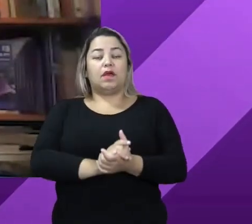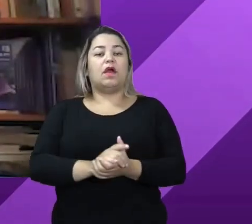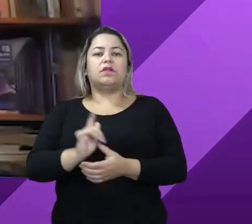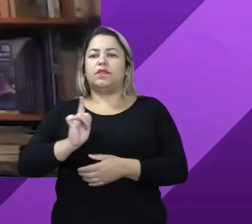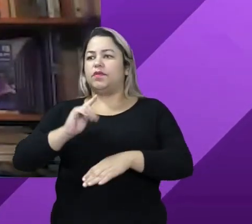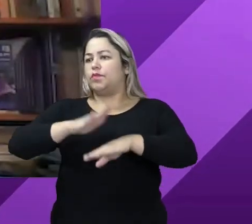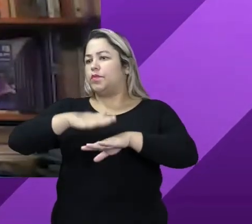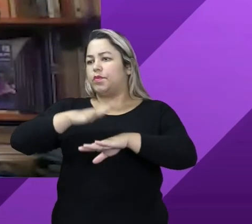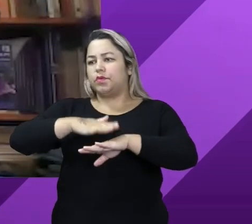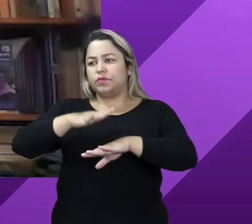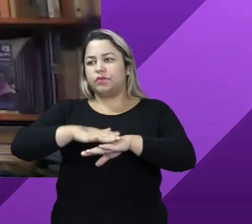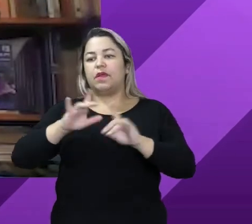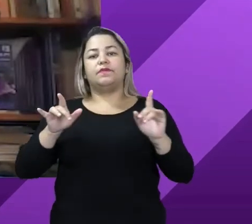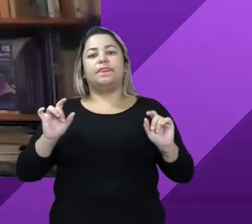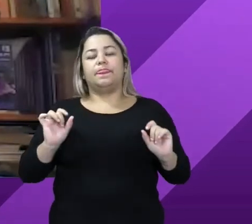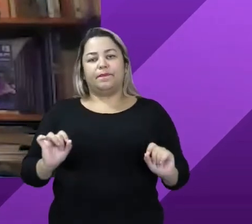muito mais